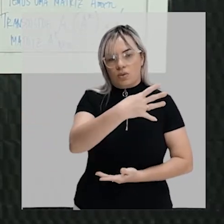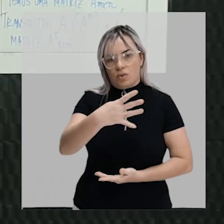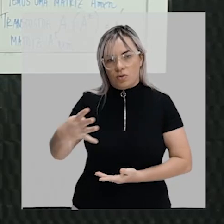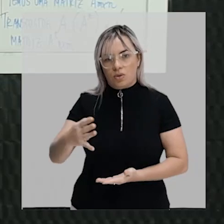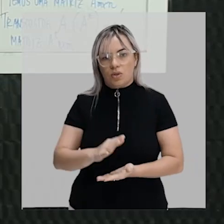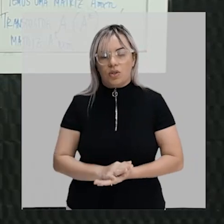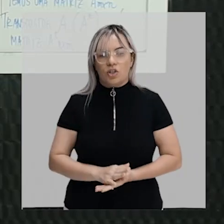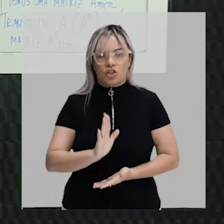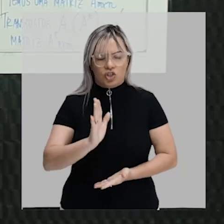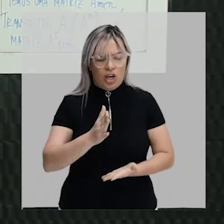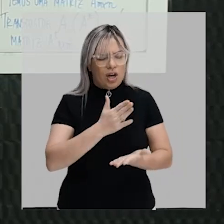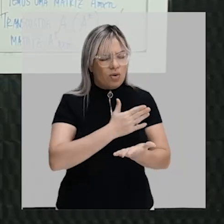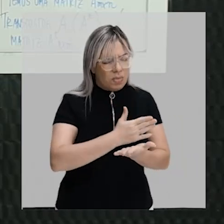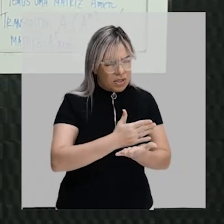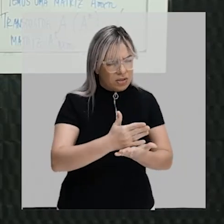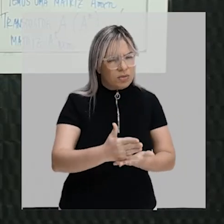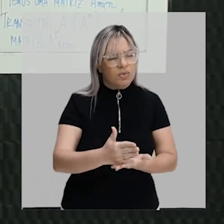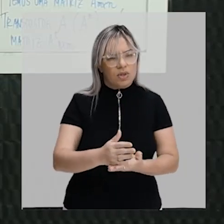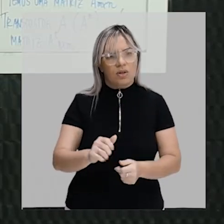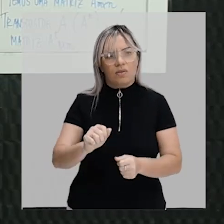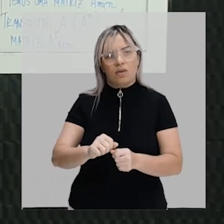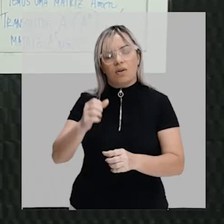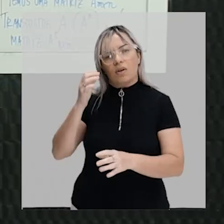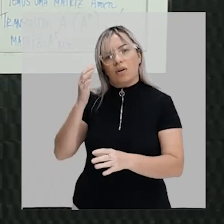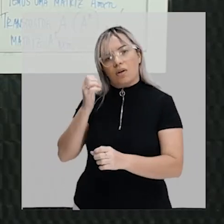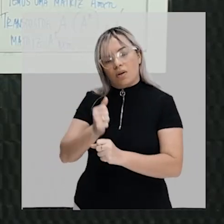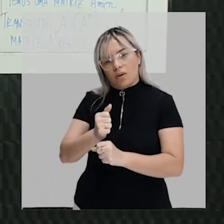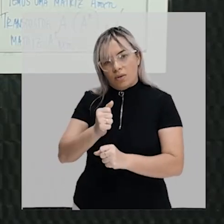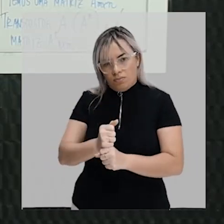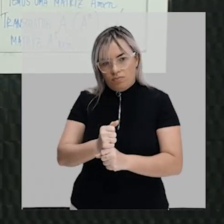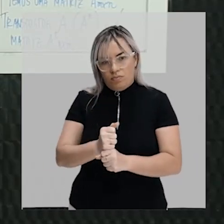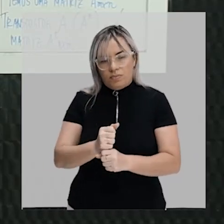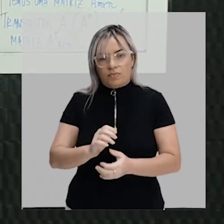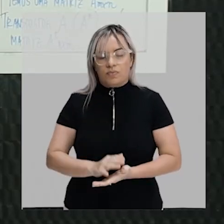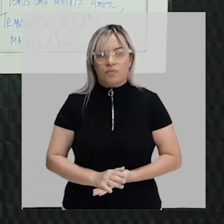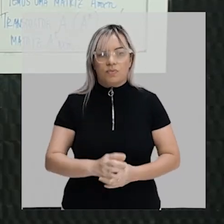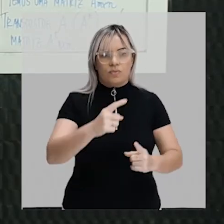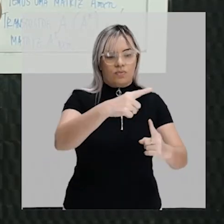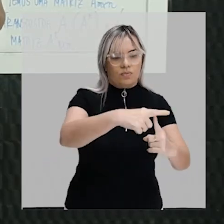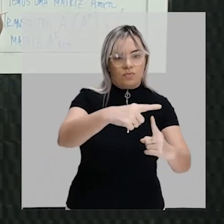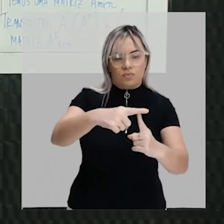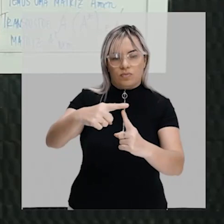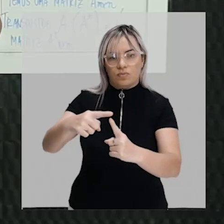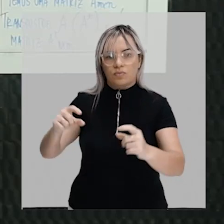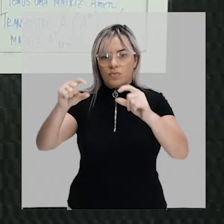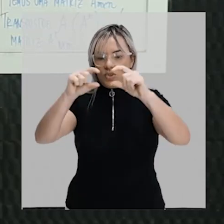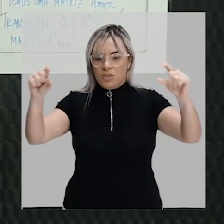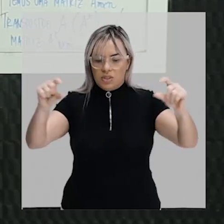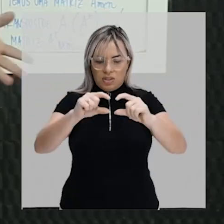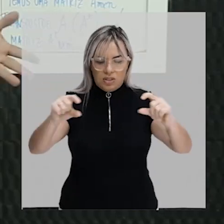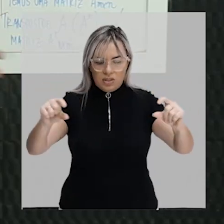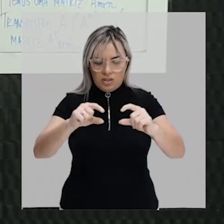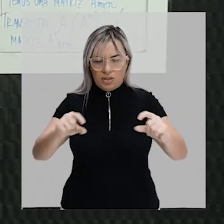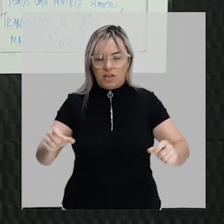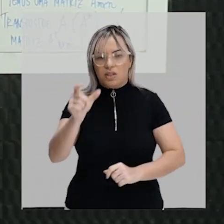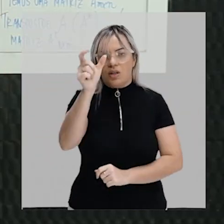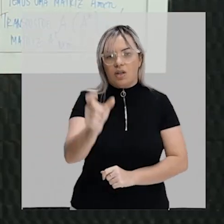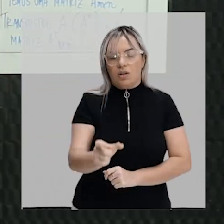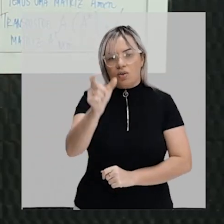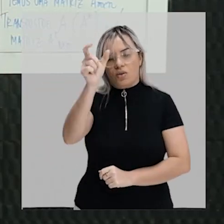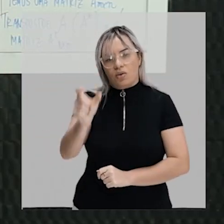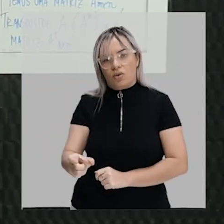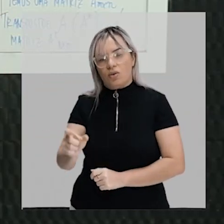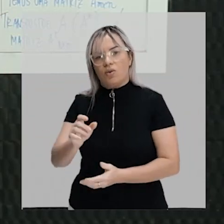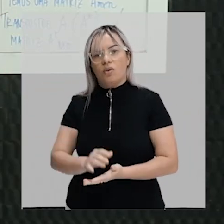fazer operações mas está conhecendo né vimos aí os tipos de Matriz linha coluna identidade uma atriz quadrada